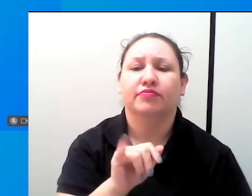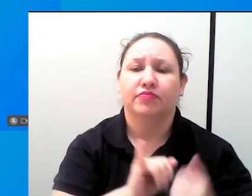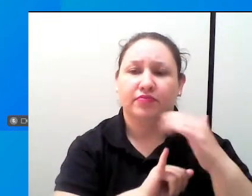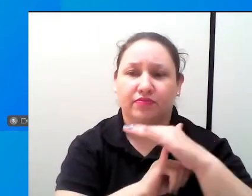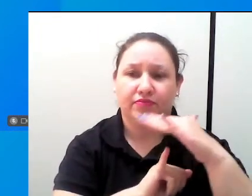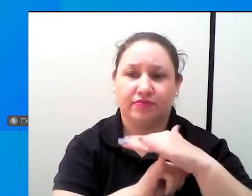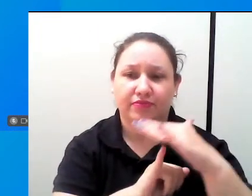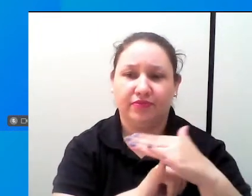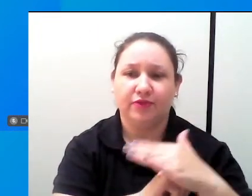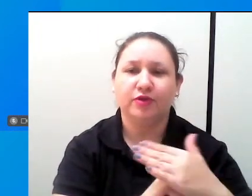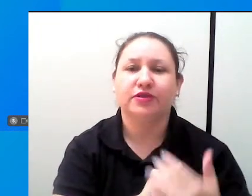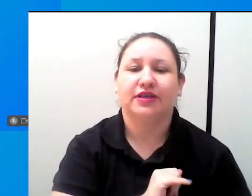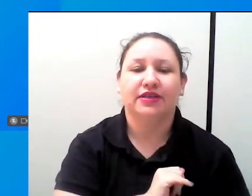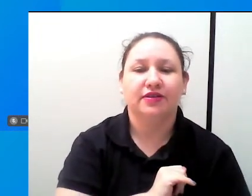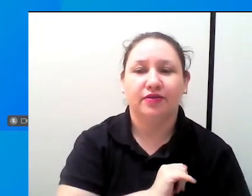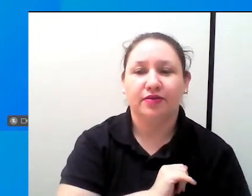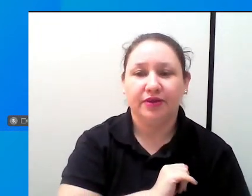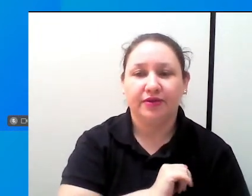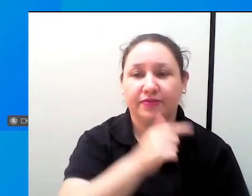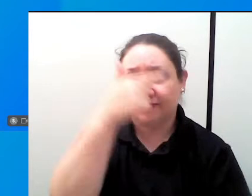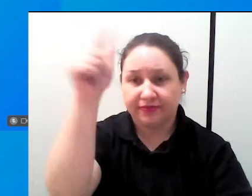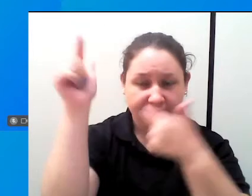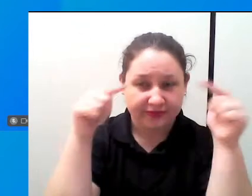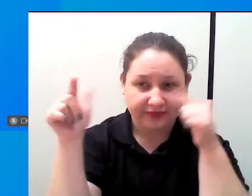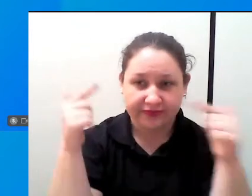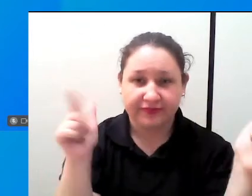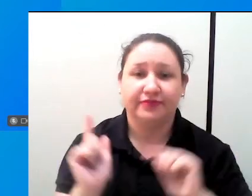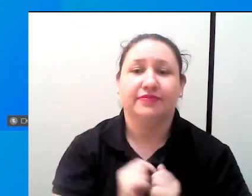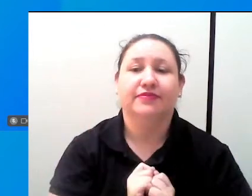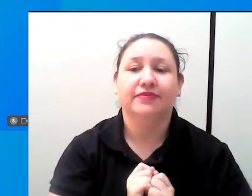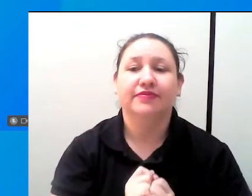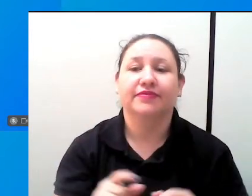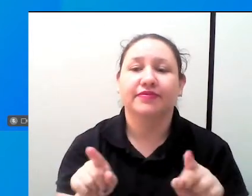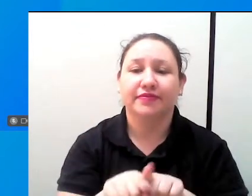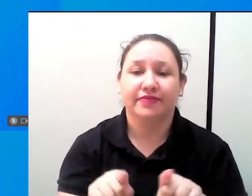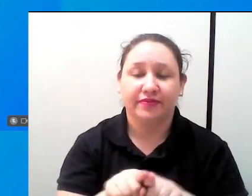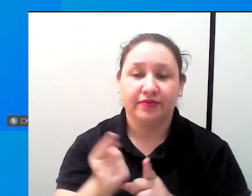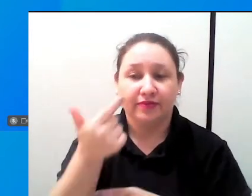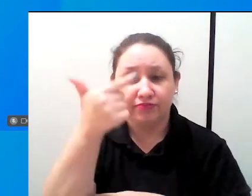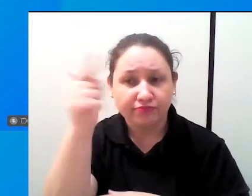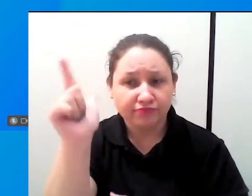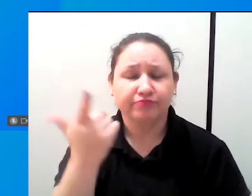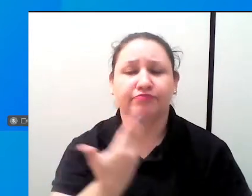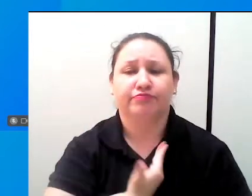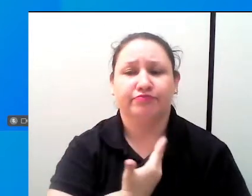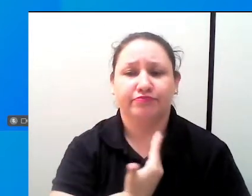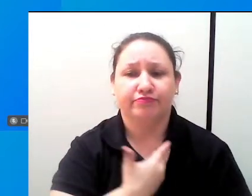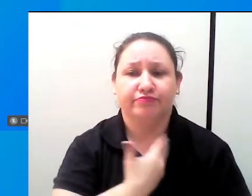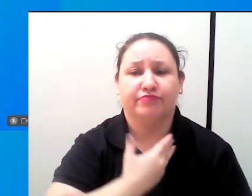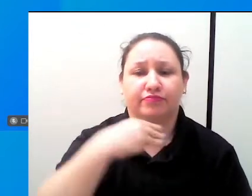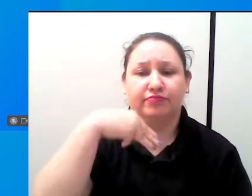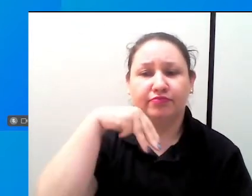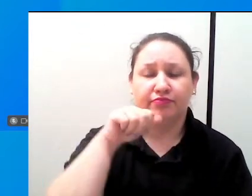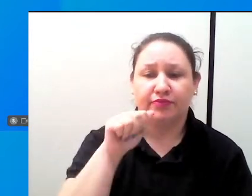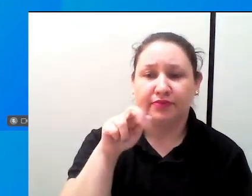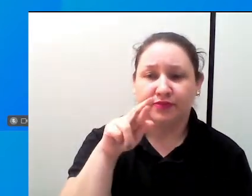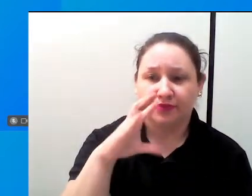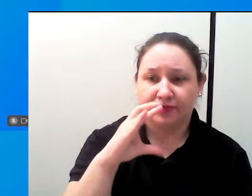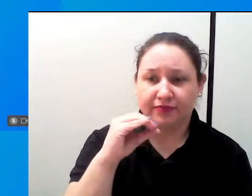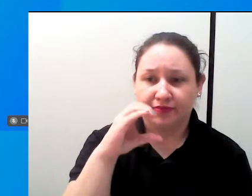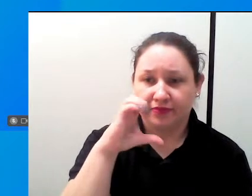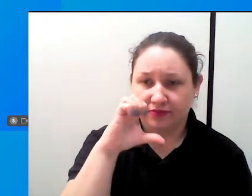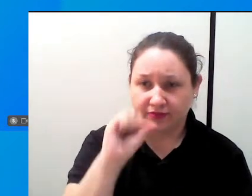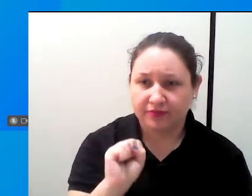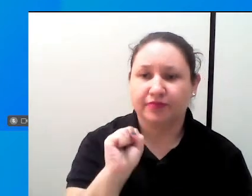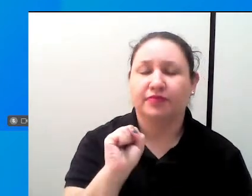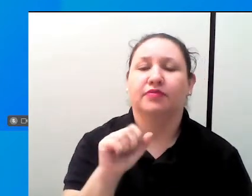Araçaúi, né? Saudar aqui também o meu colega Marcos Tax, professor e pró-reitor de extensão lá do Instituto